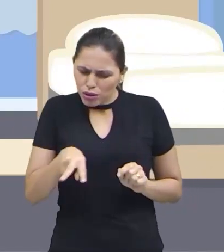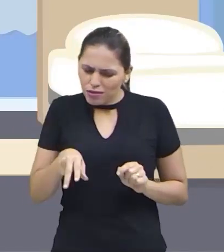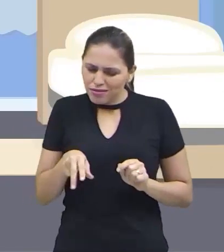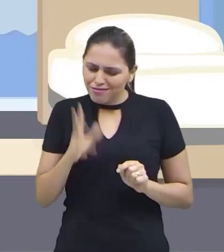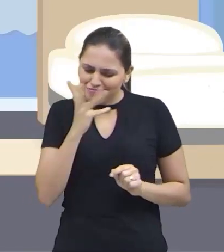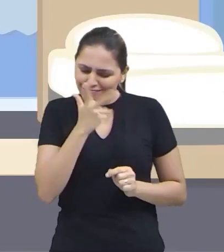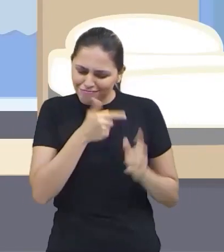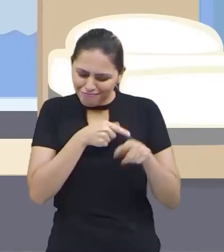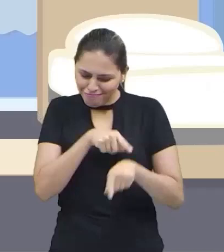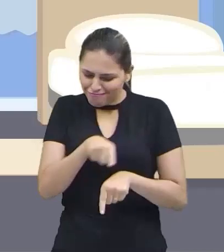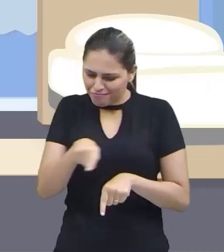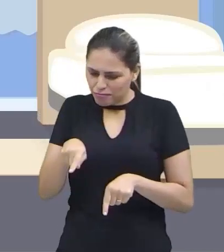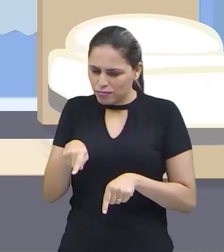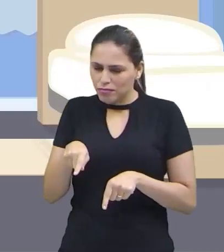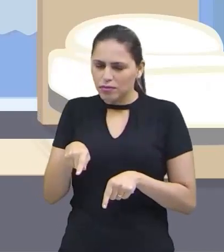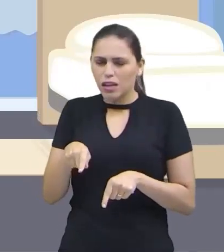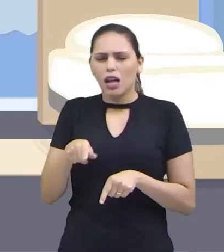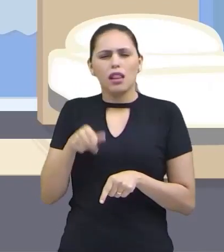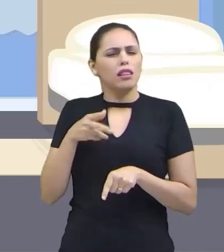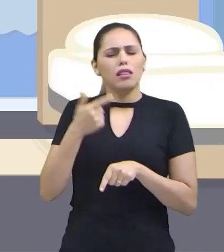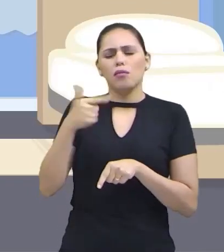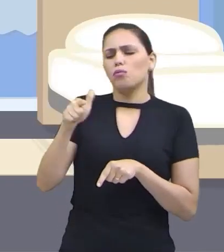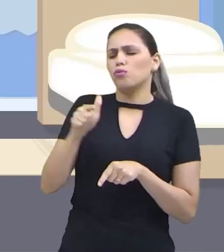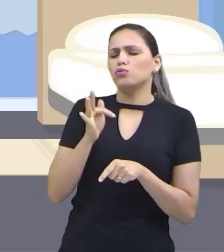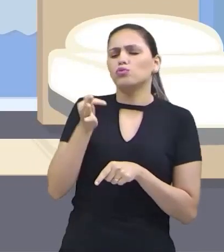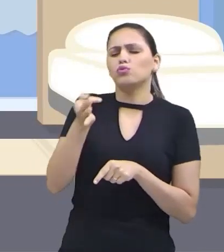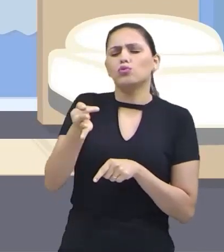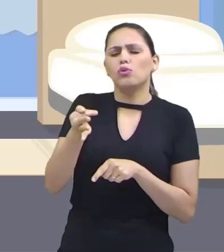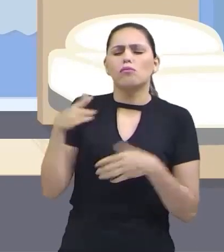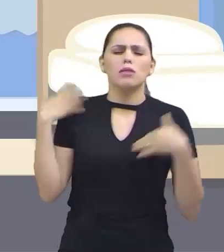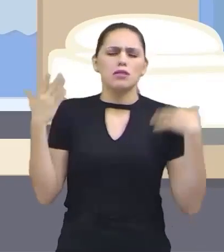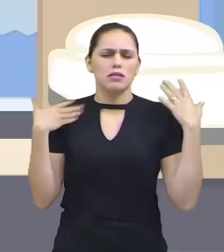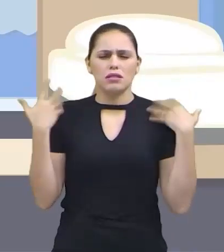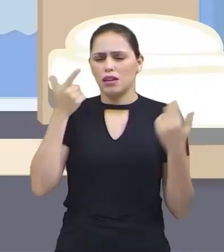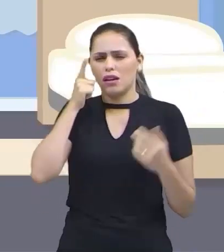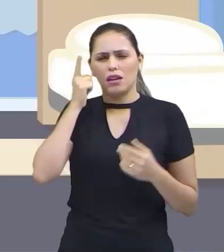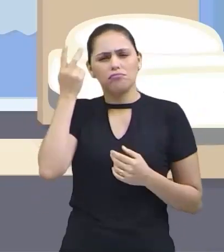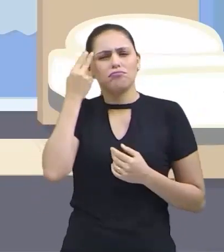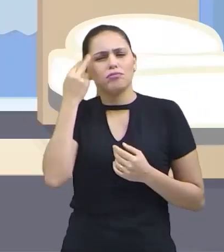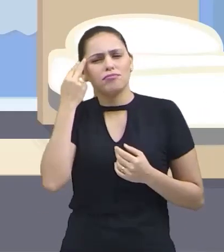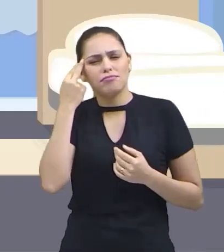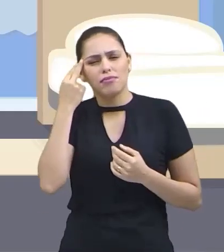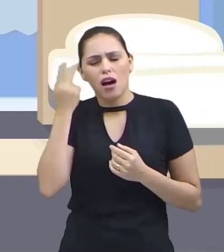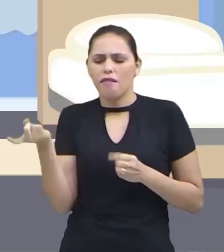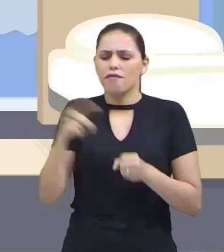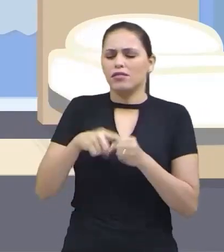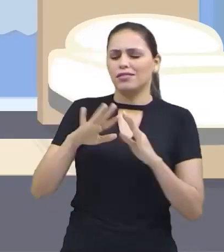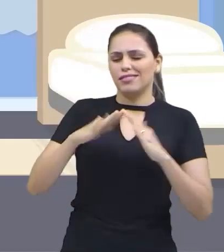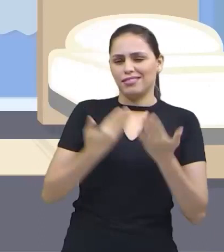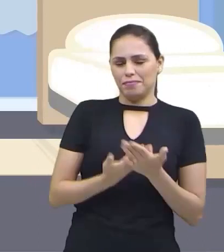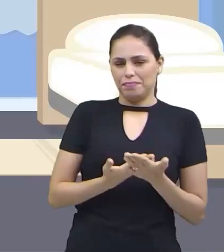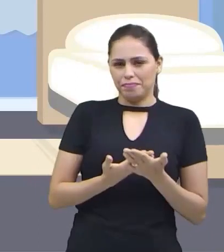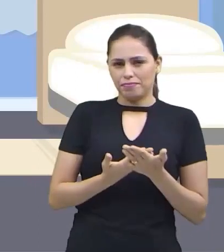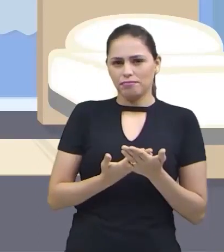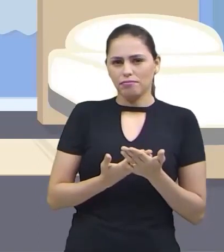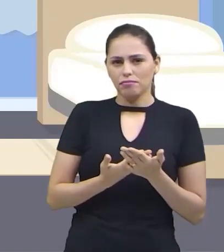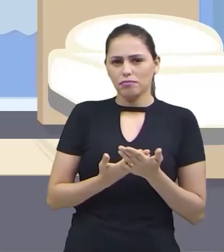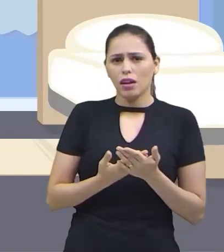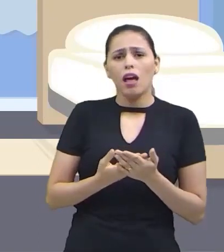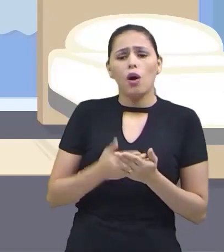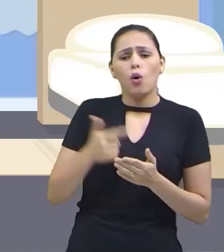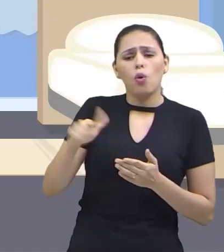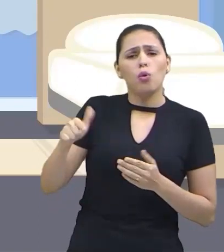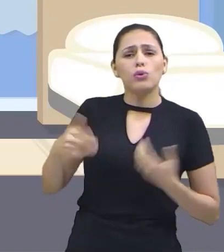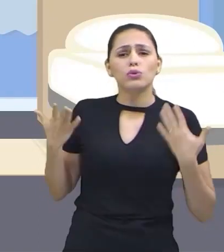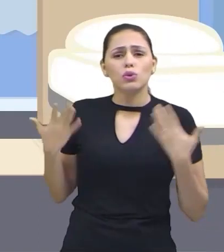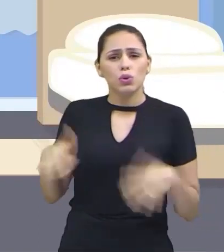bonita. Logo, logo a gente vai estar podendo passear de novo nas ruas e voltar para a nossa escola. Caramba, mas ainda tem mais uma ponte